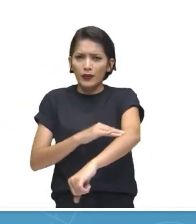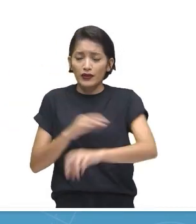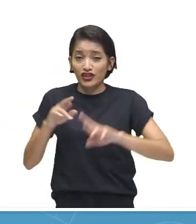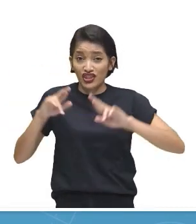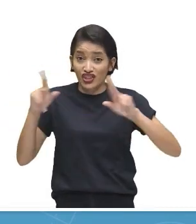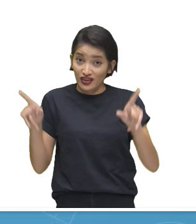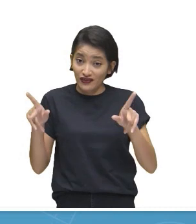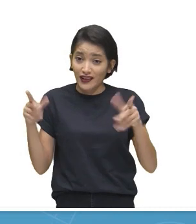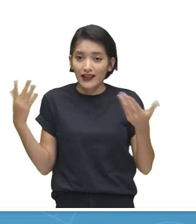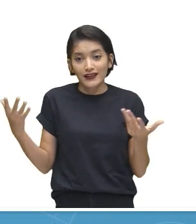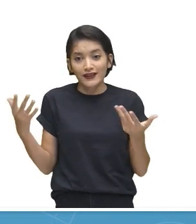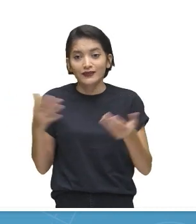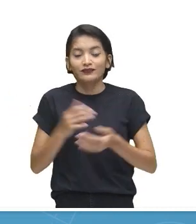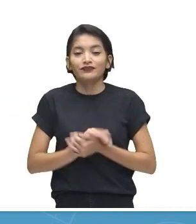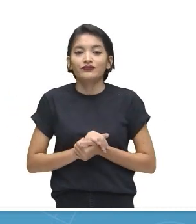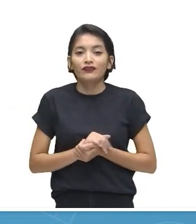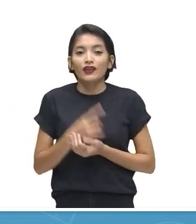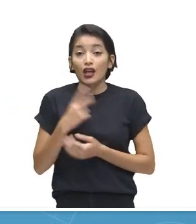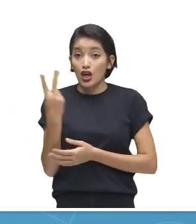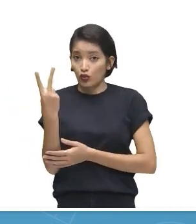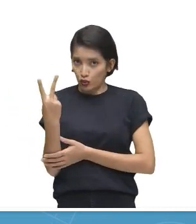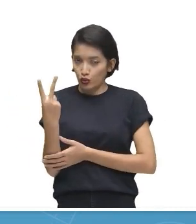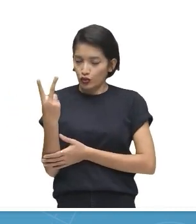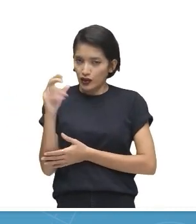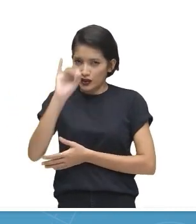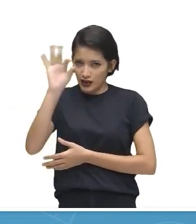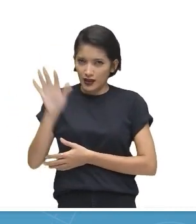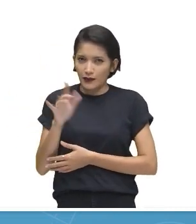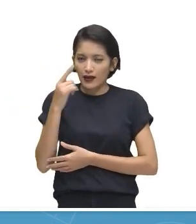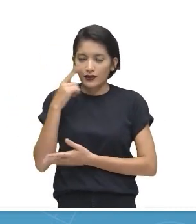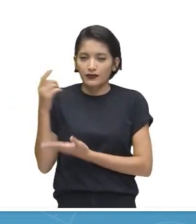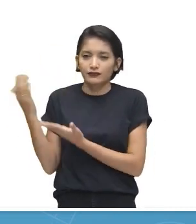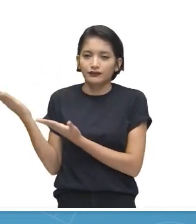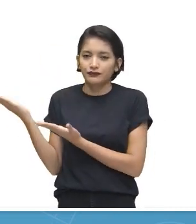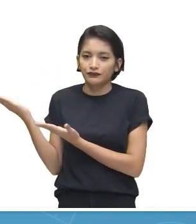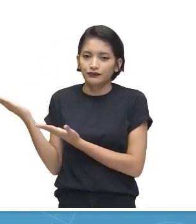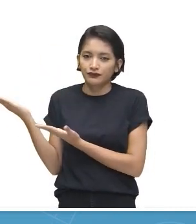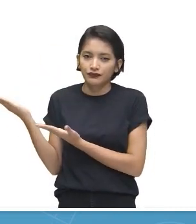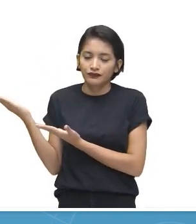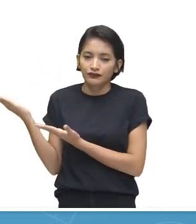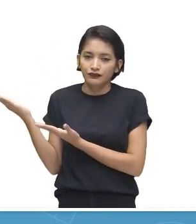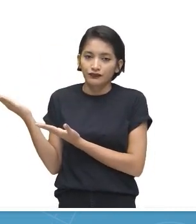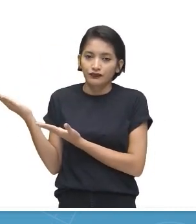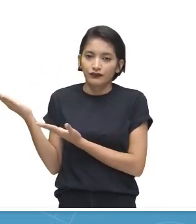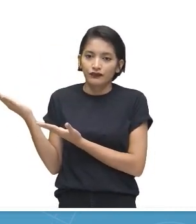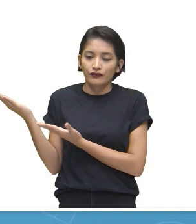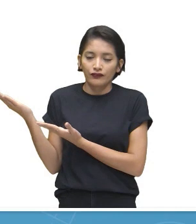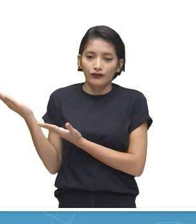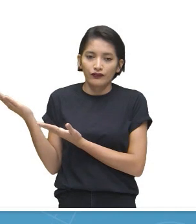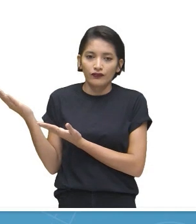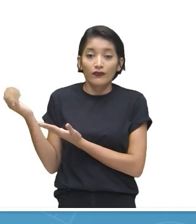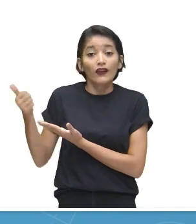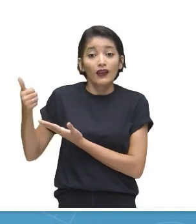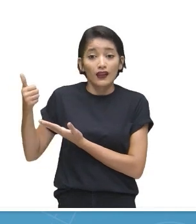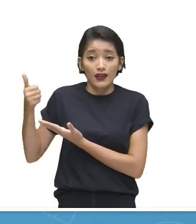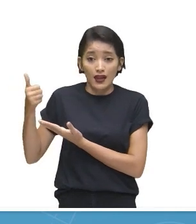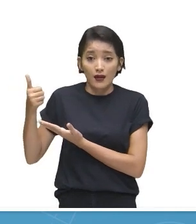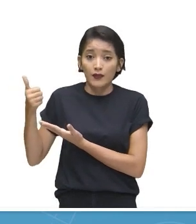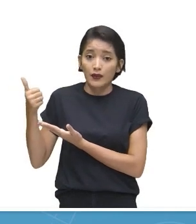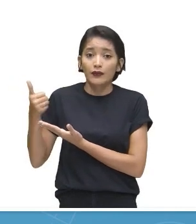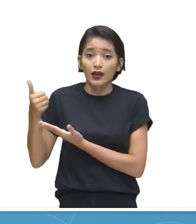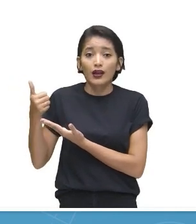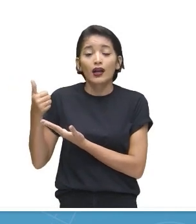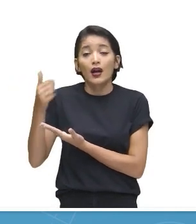diferente? Então, você está observando aí duas imagens, né? Nós temos aqui, ó, no primeiro esquema, você tem pessoa de